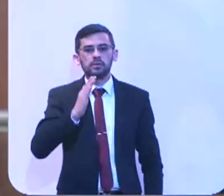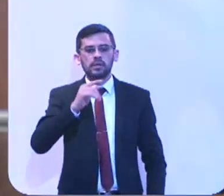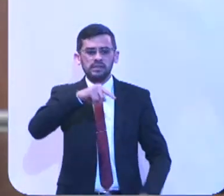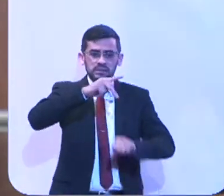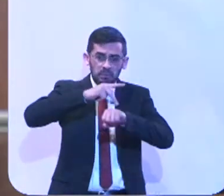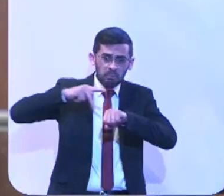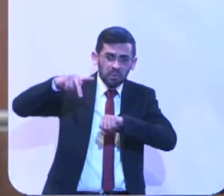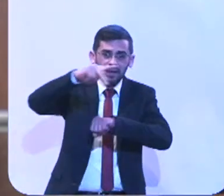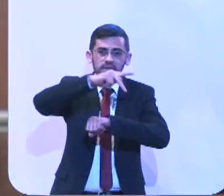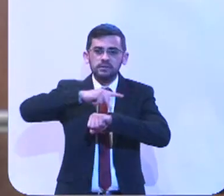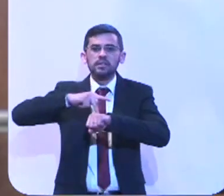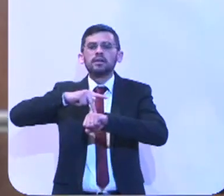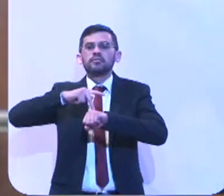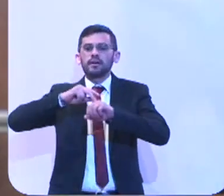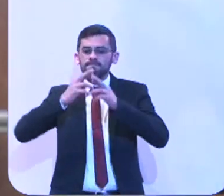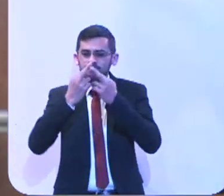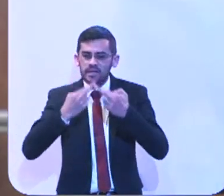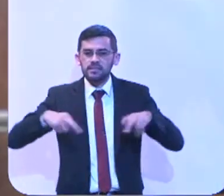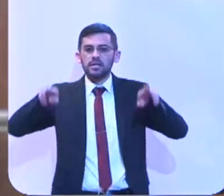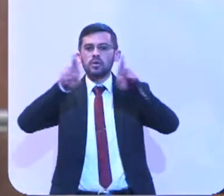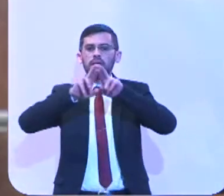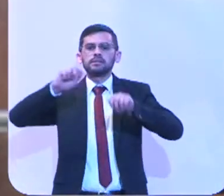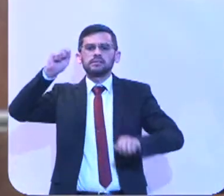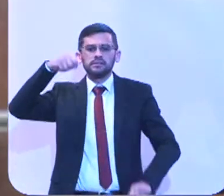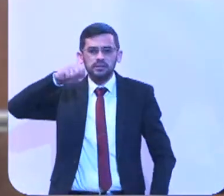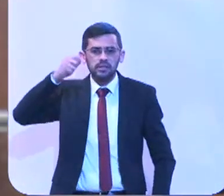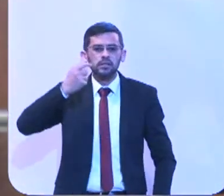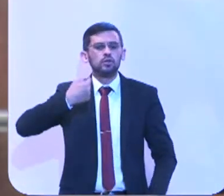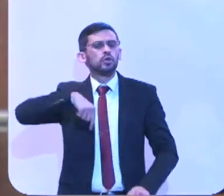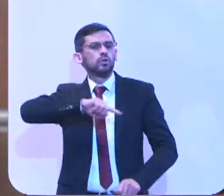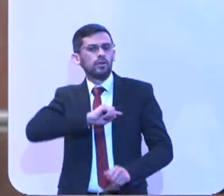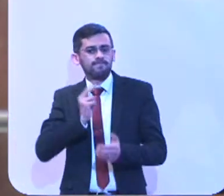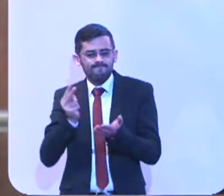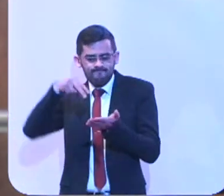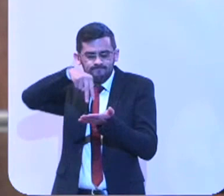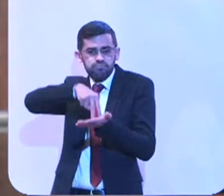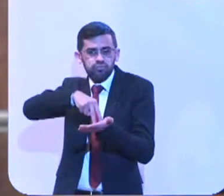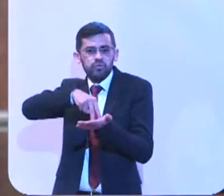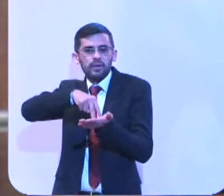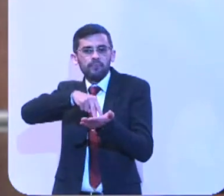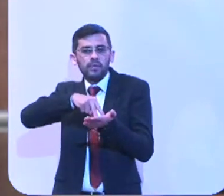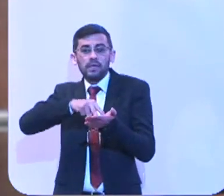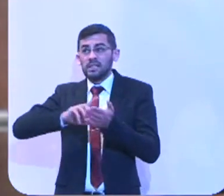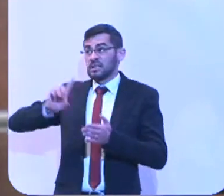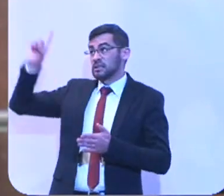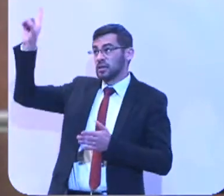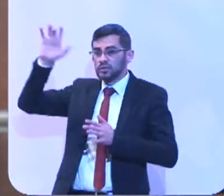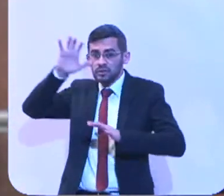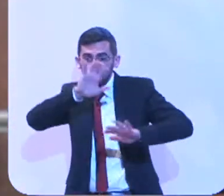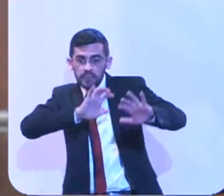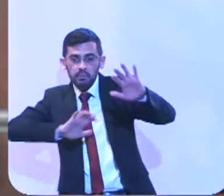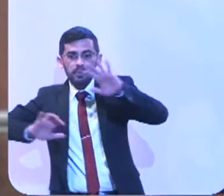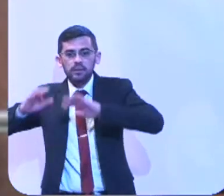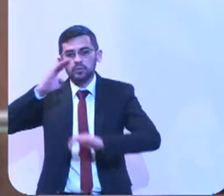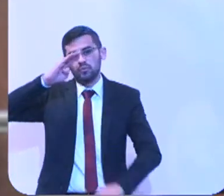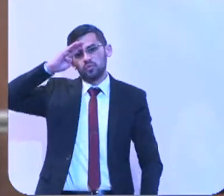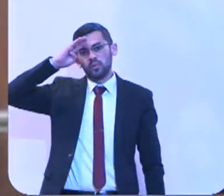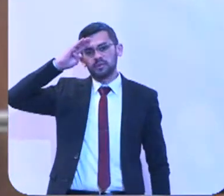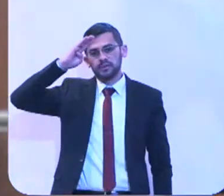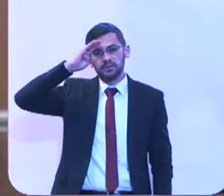vai se levantar, sim. Nós vamos nos reerguer no meio da crise. Deus está preparando um